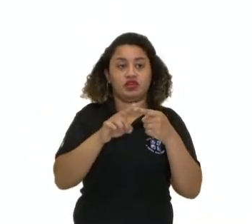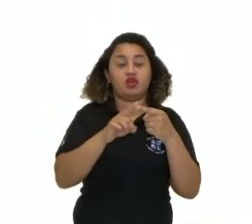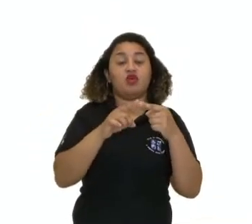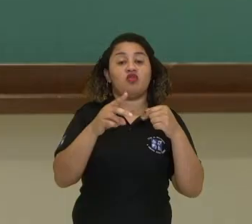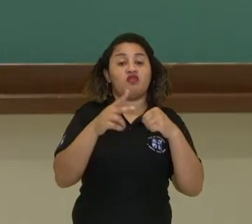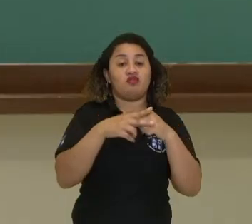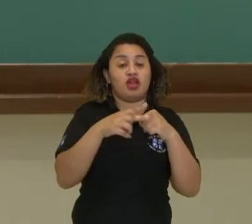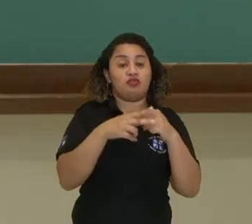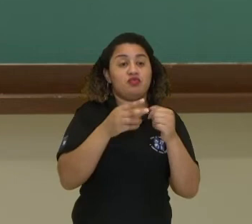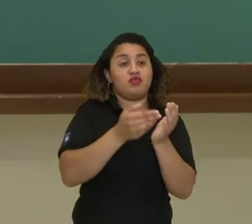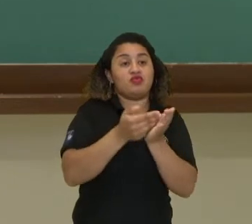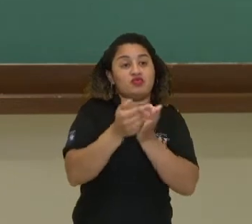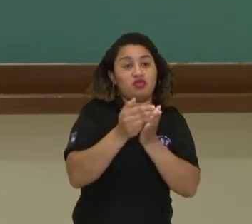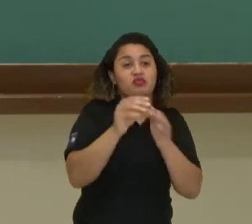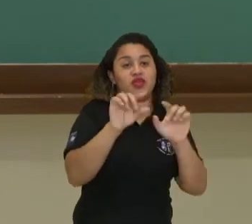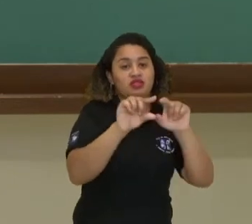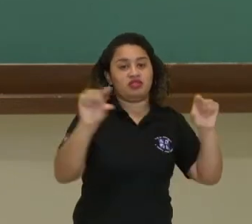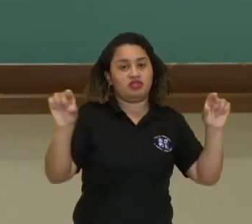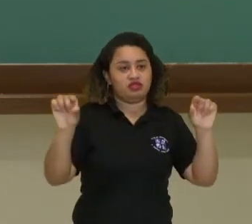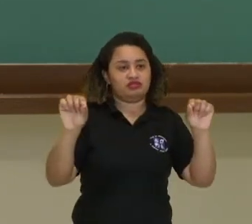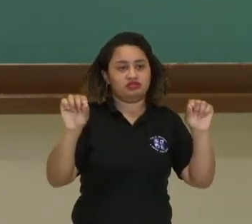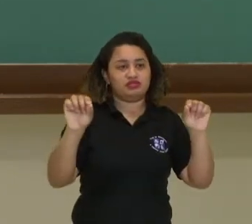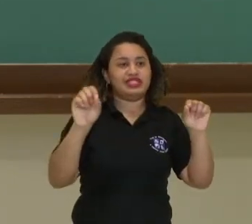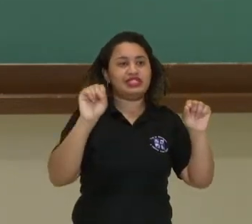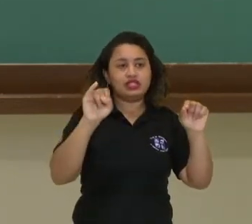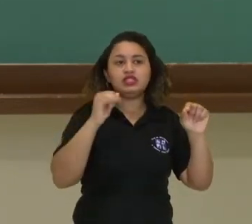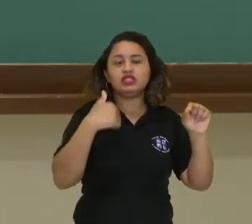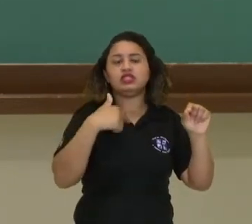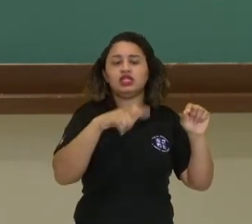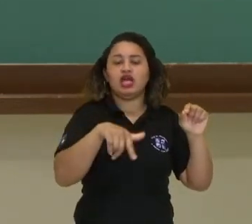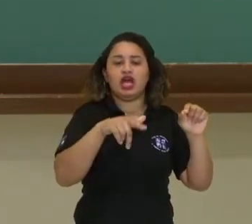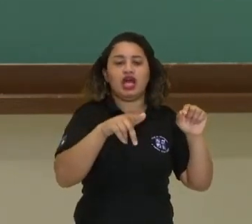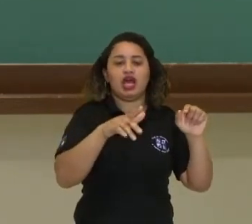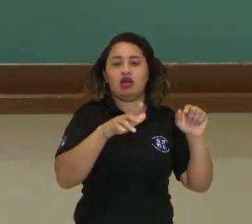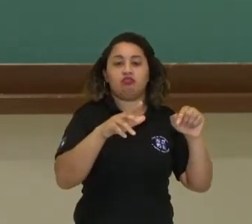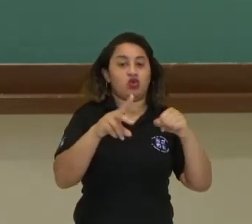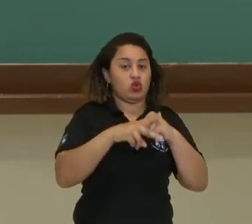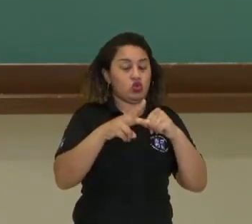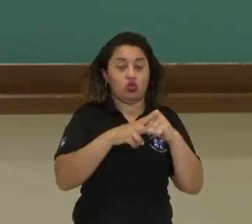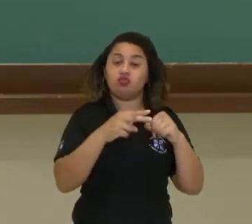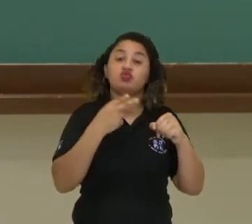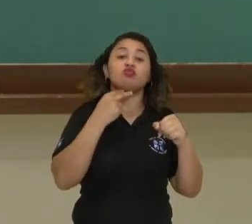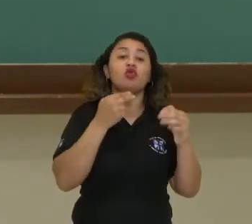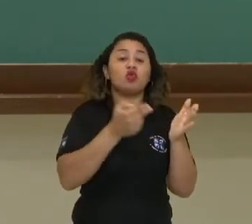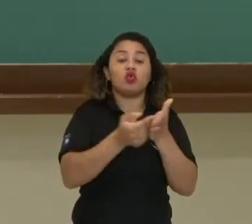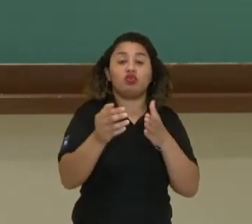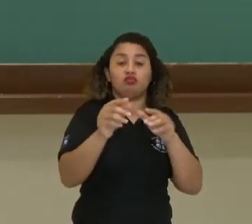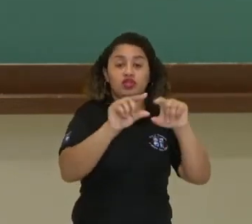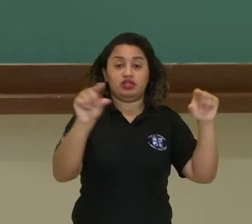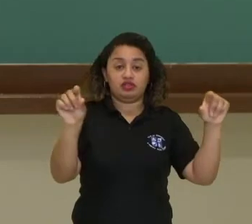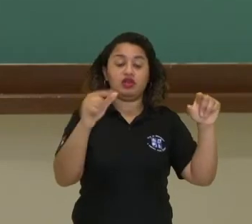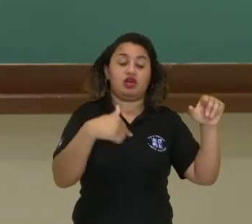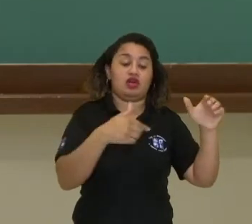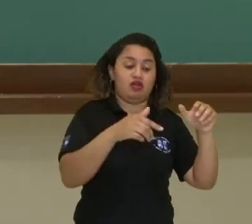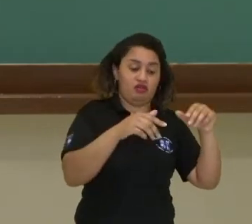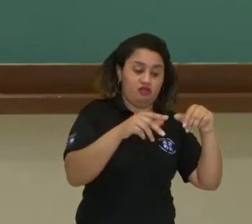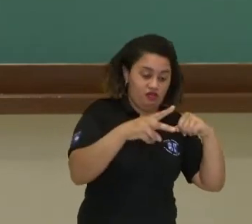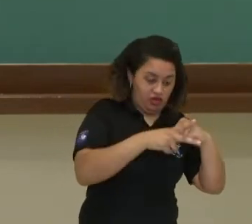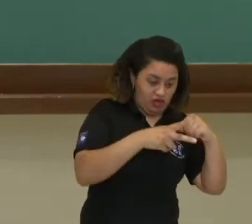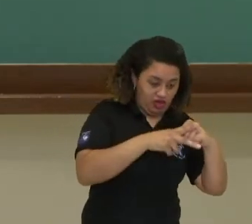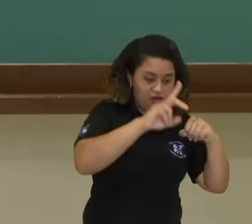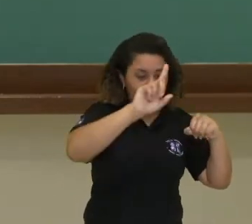início da frase então começou o verbo não se começa a frase com pronome tá então começou com verbo